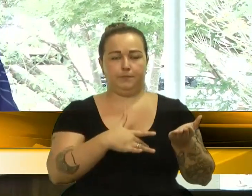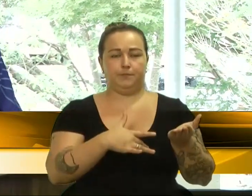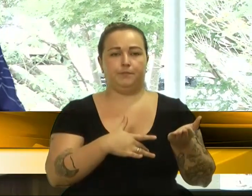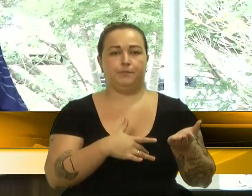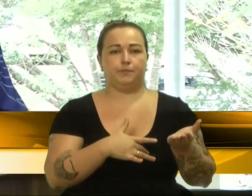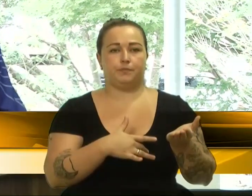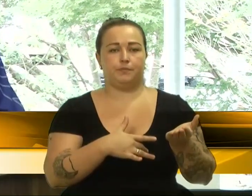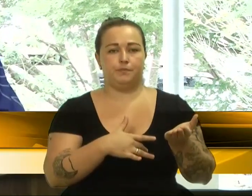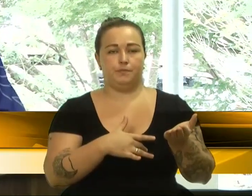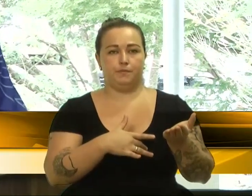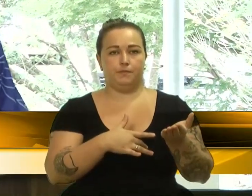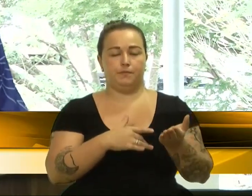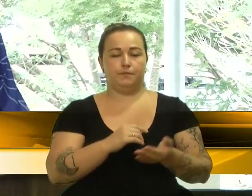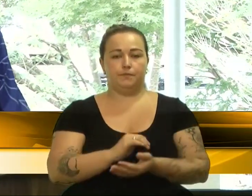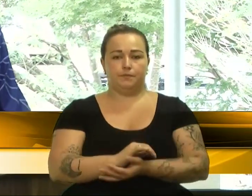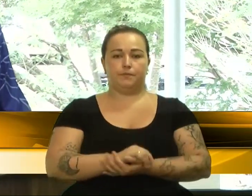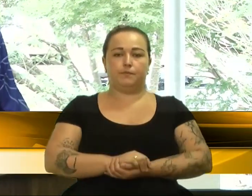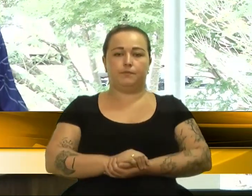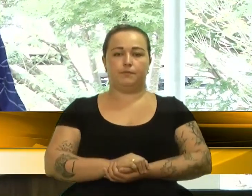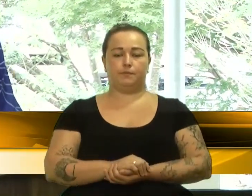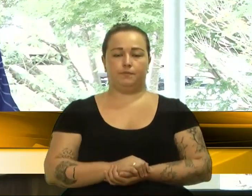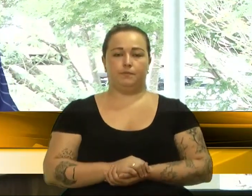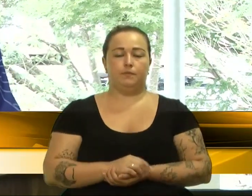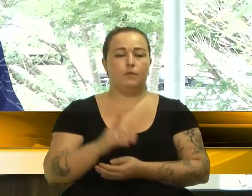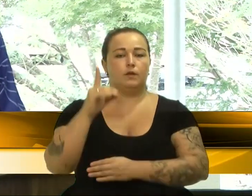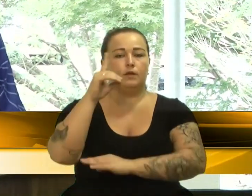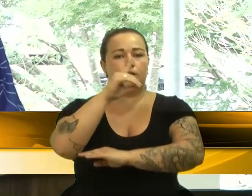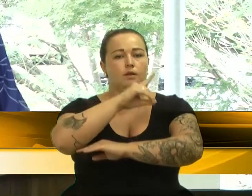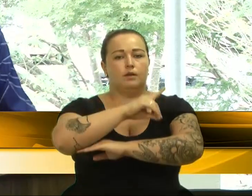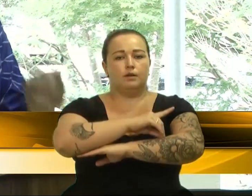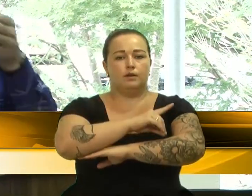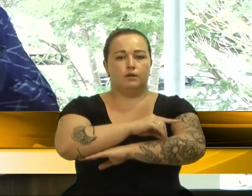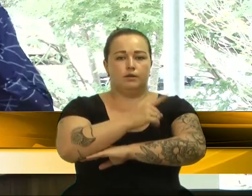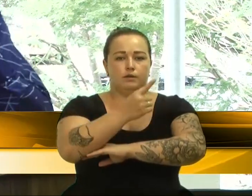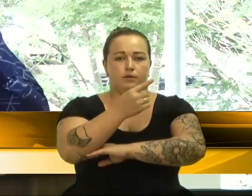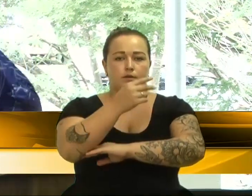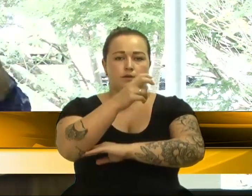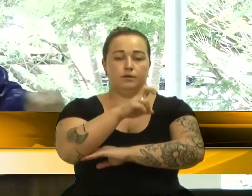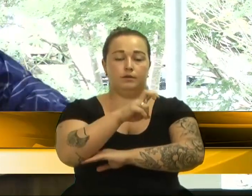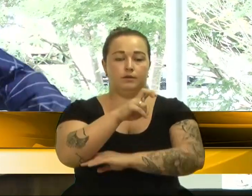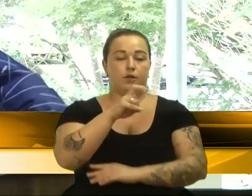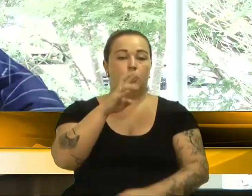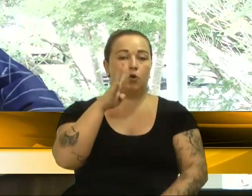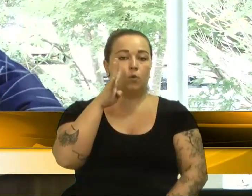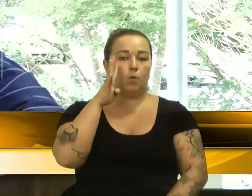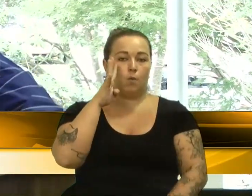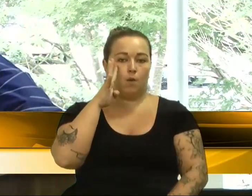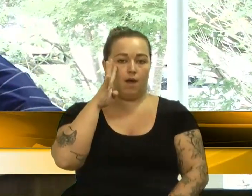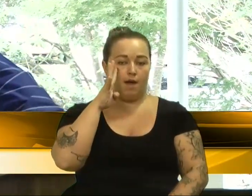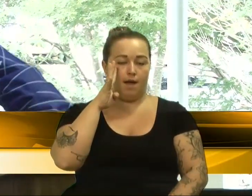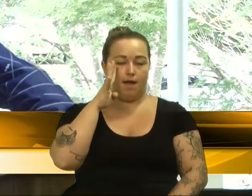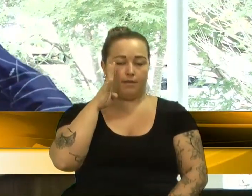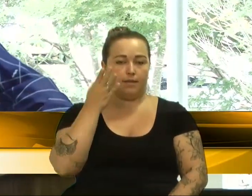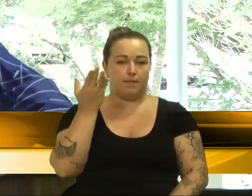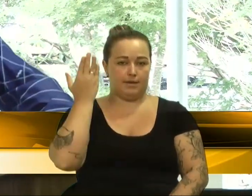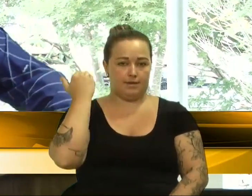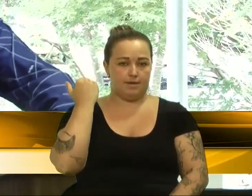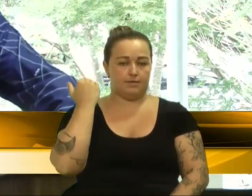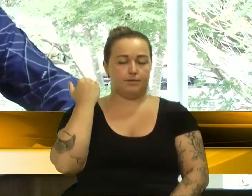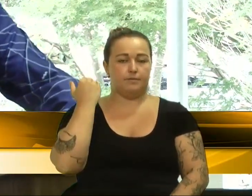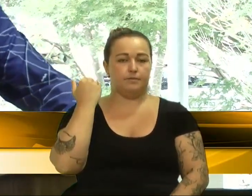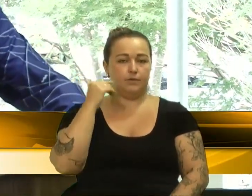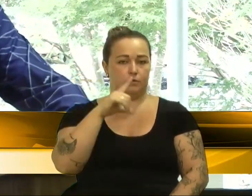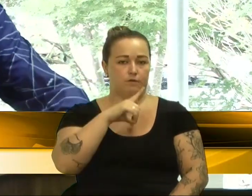Market Weber Meneguzzi, no dia 15, nesta quarta-feira que se passou, esteve reunido com a secretária,